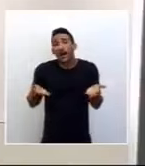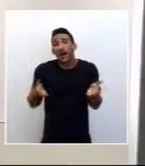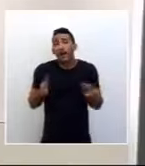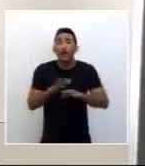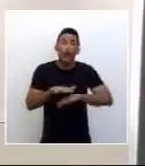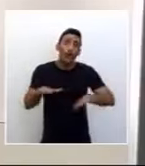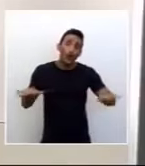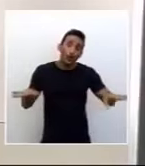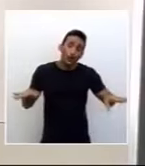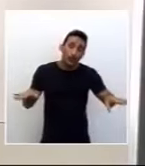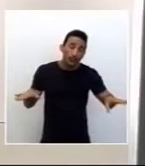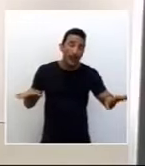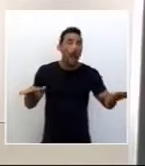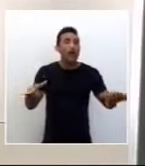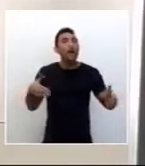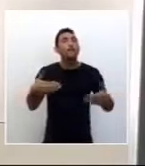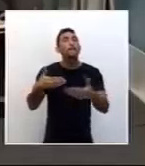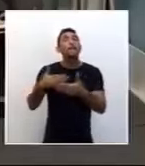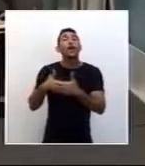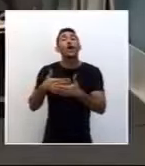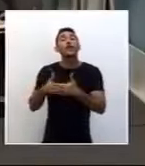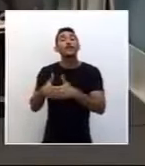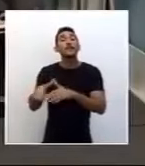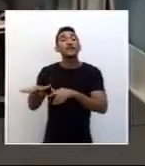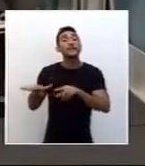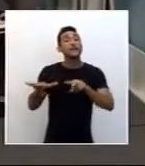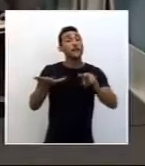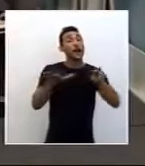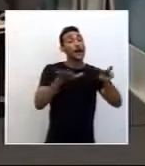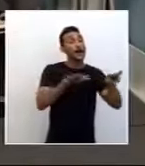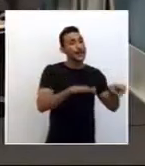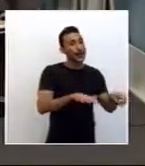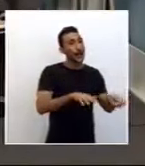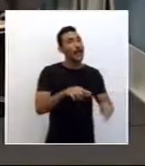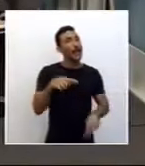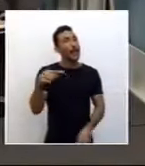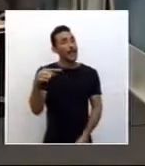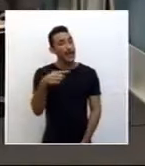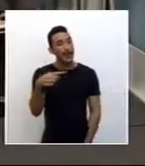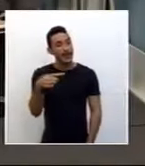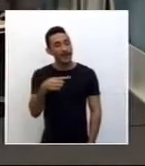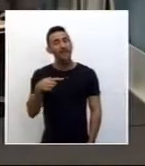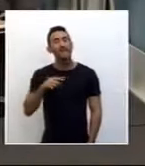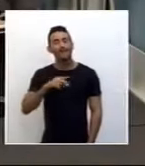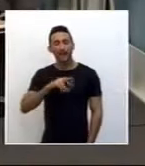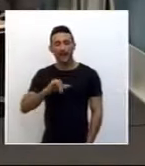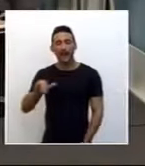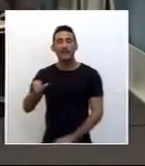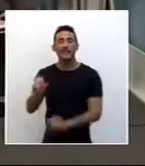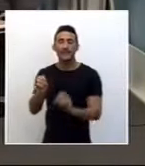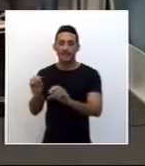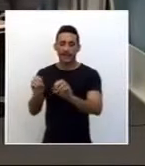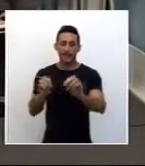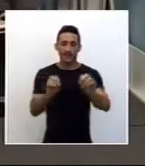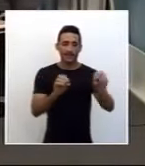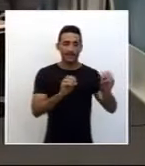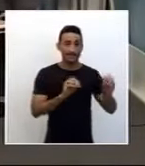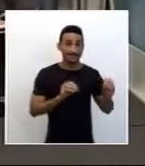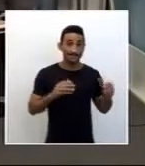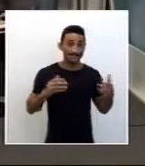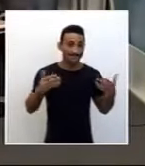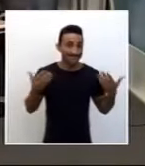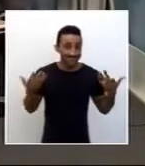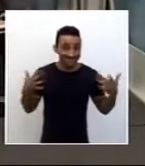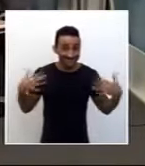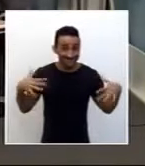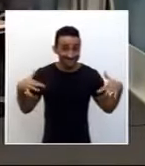semana a quem vai dar aula que é o Peter João né sorrir Connect